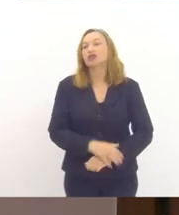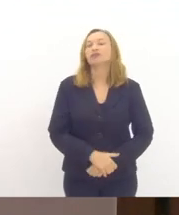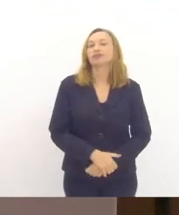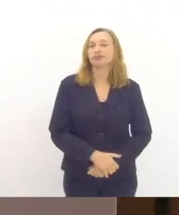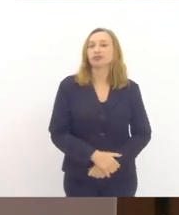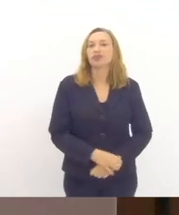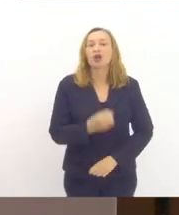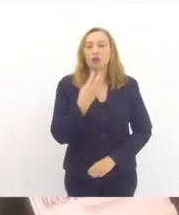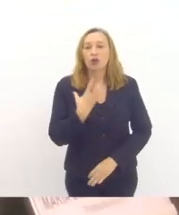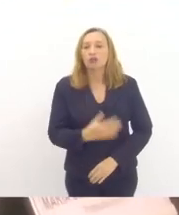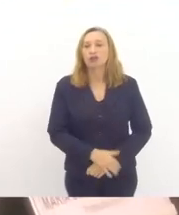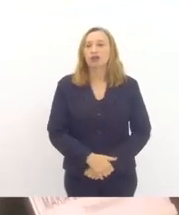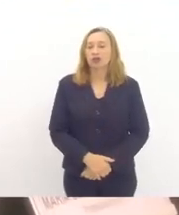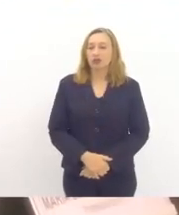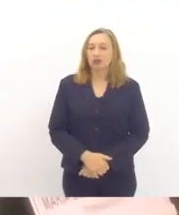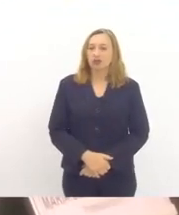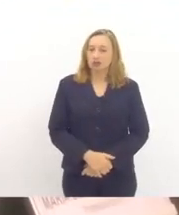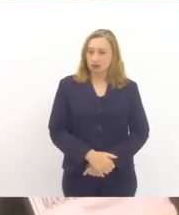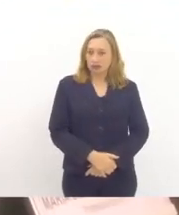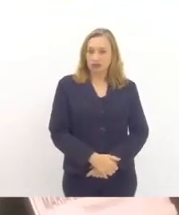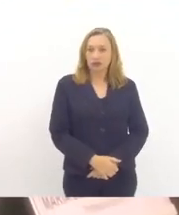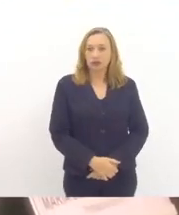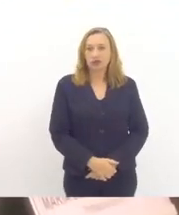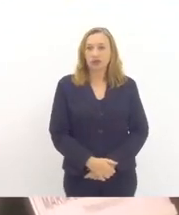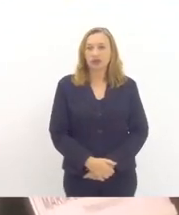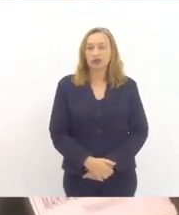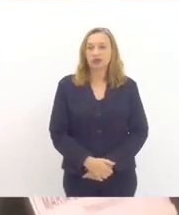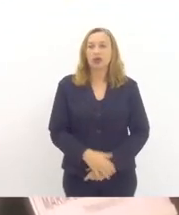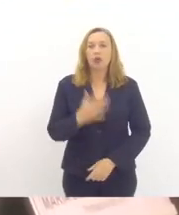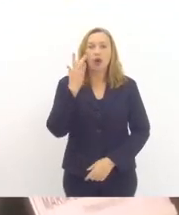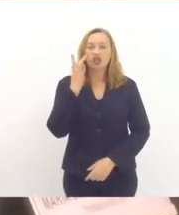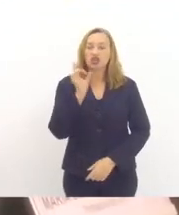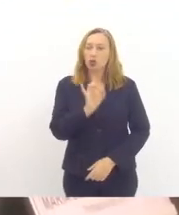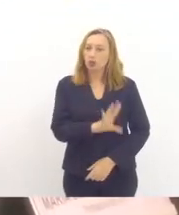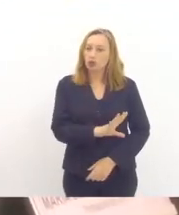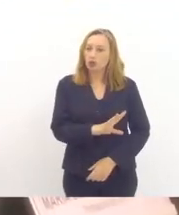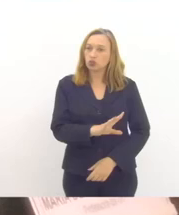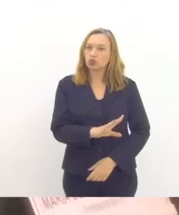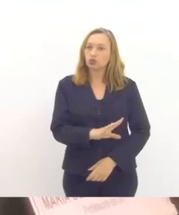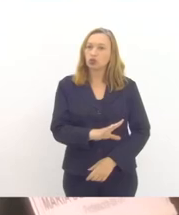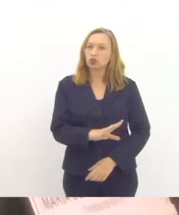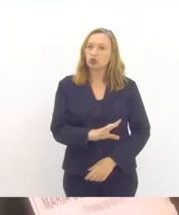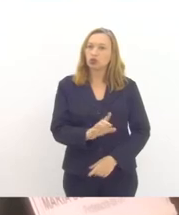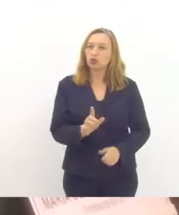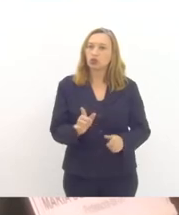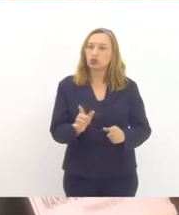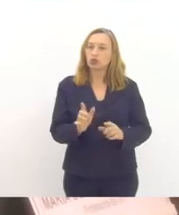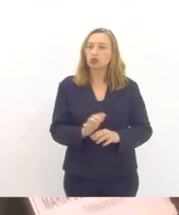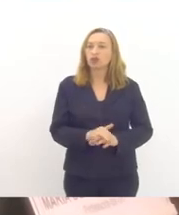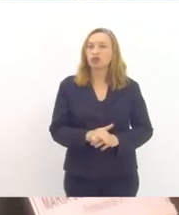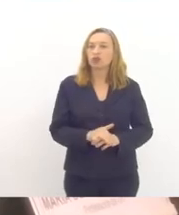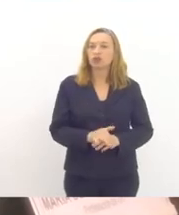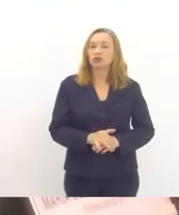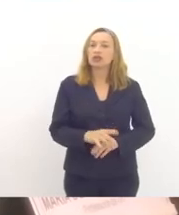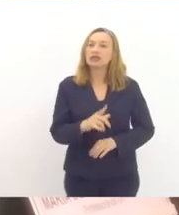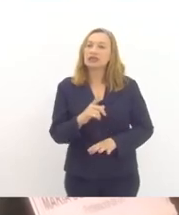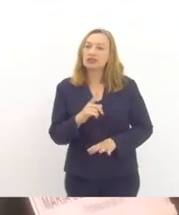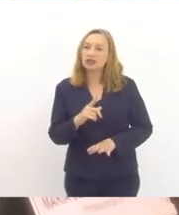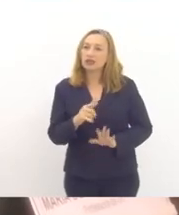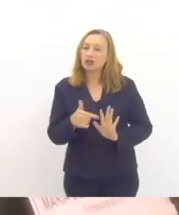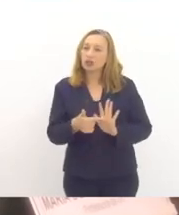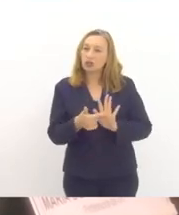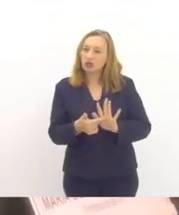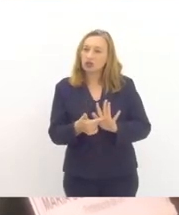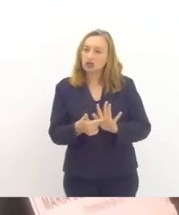Bom, e aí... passo para o, acho que é o penúltimo item, né, em que é um pequeno recorte do que existe, para